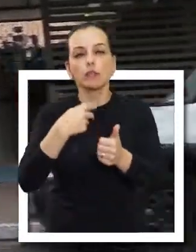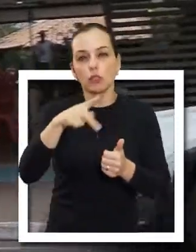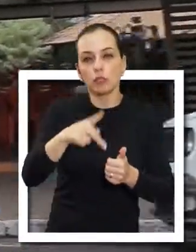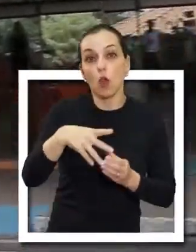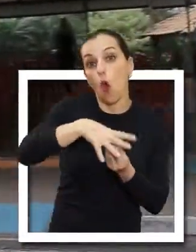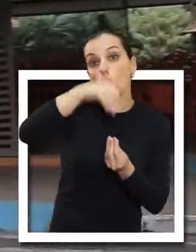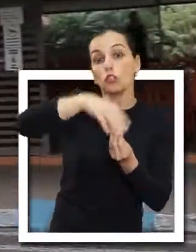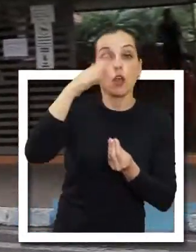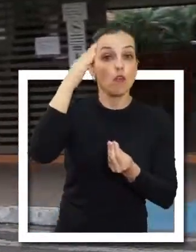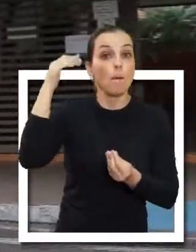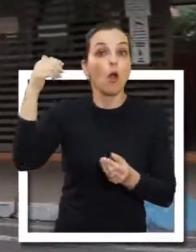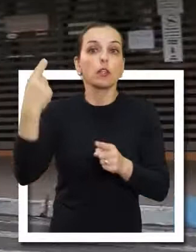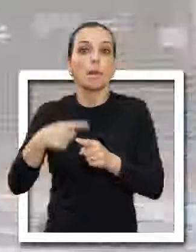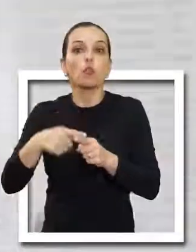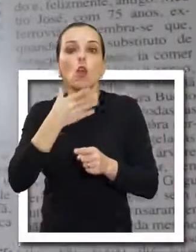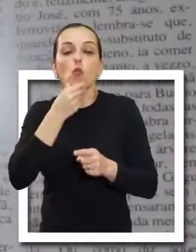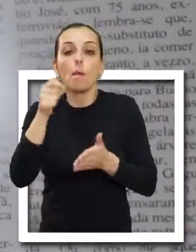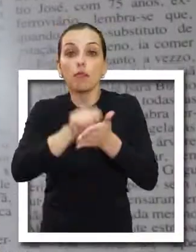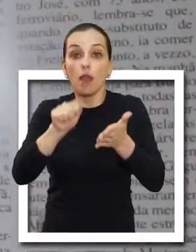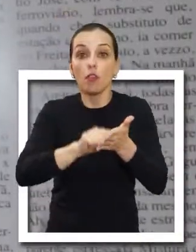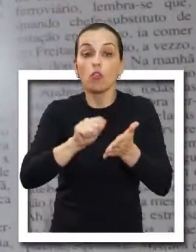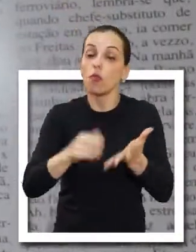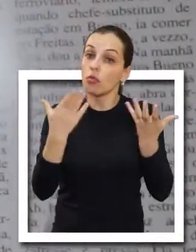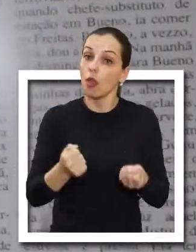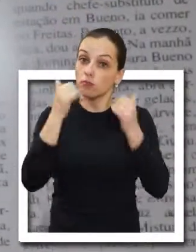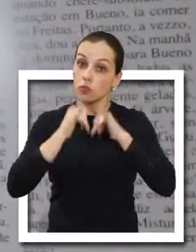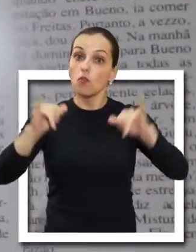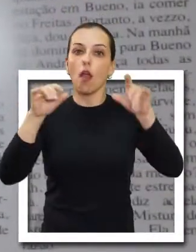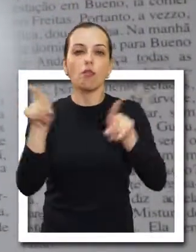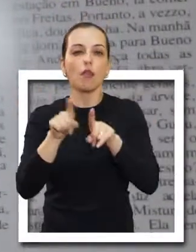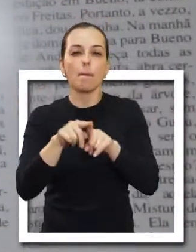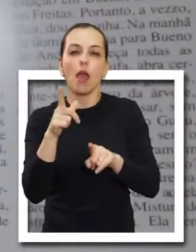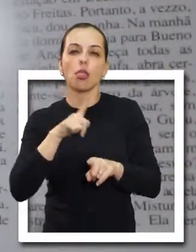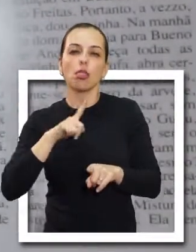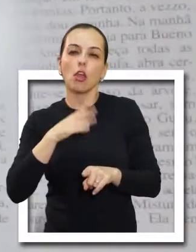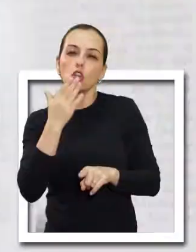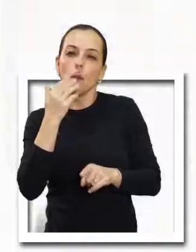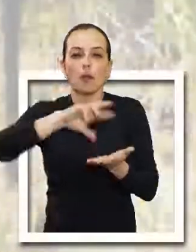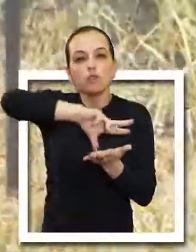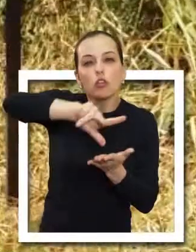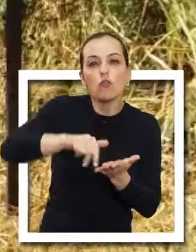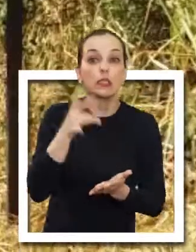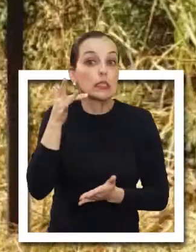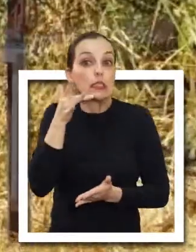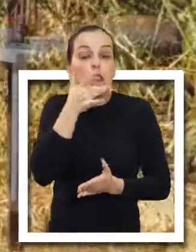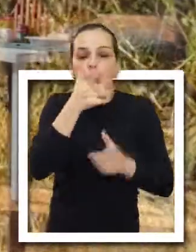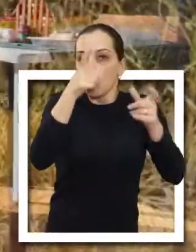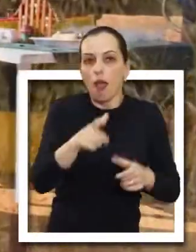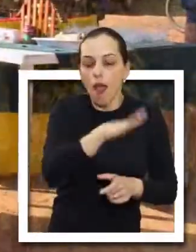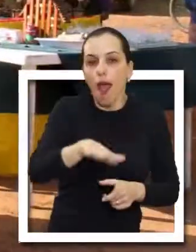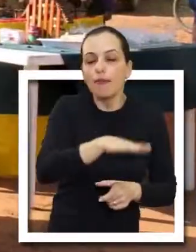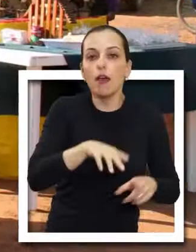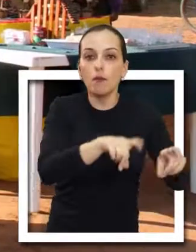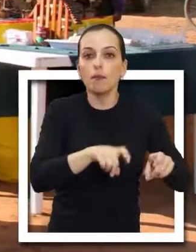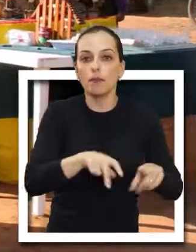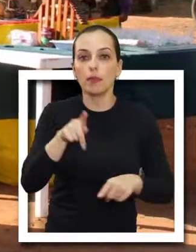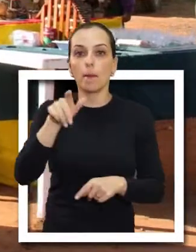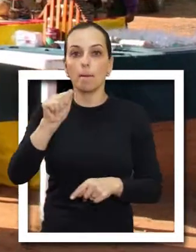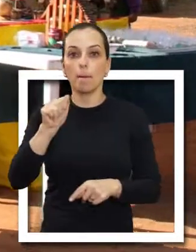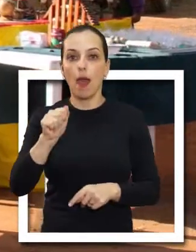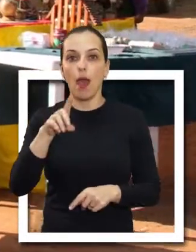Andrada, aprovadas pelo escritor Inácio de Loyola Brandão, ou as guloseimas da Padoca, feitas a partir de produtos